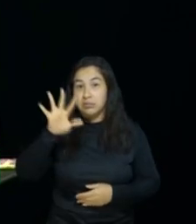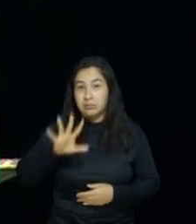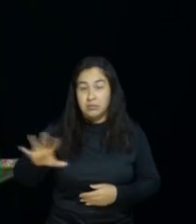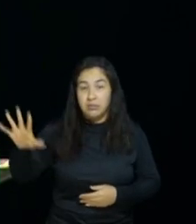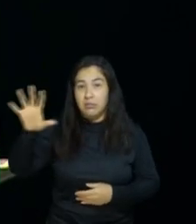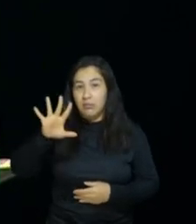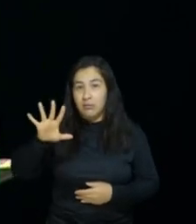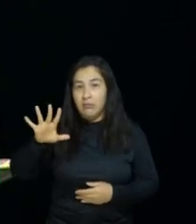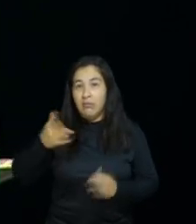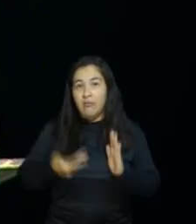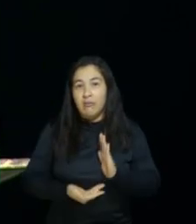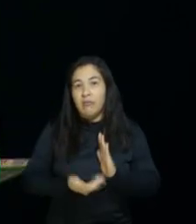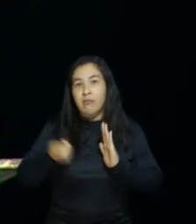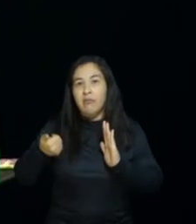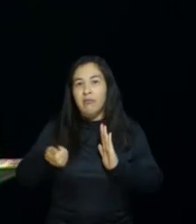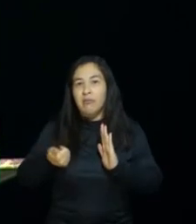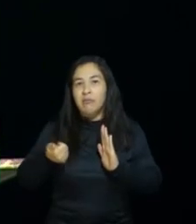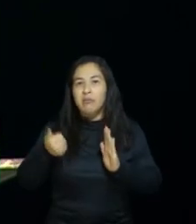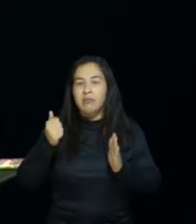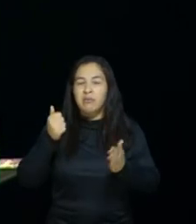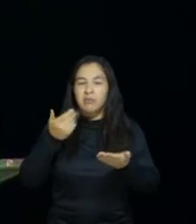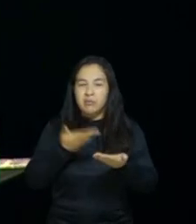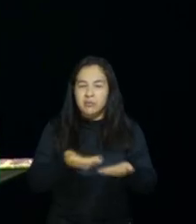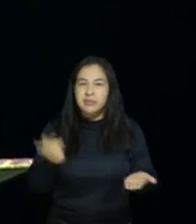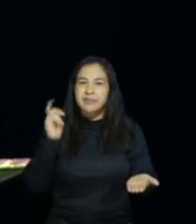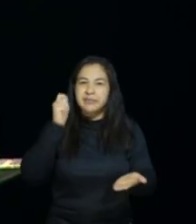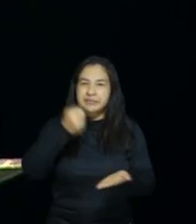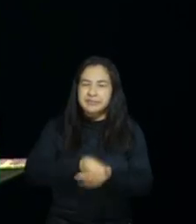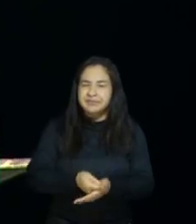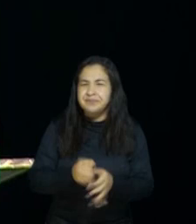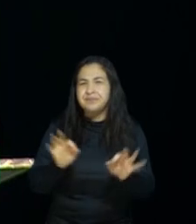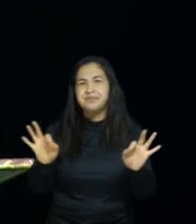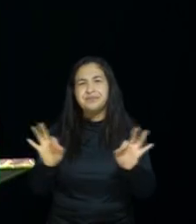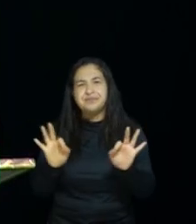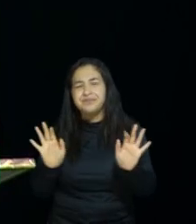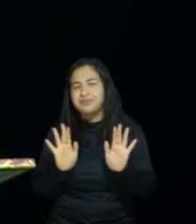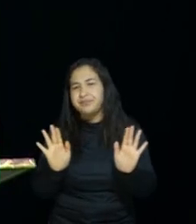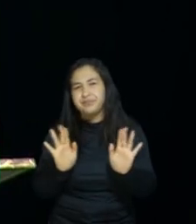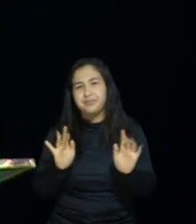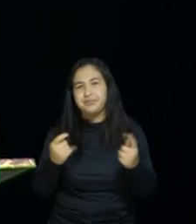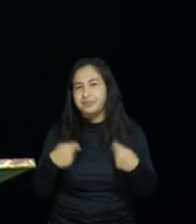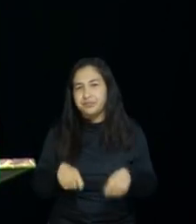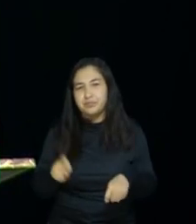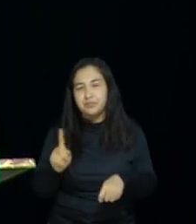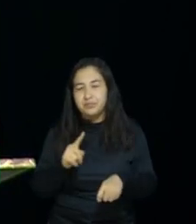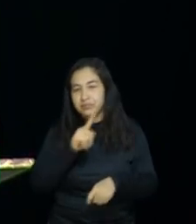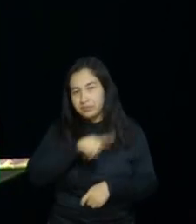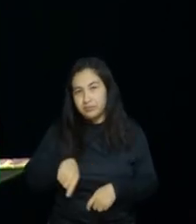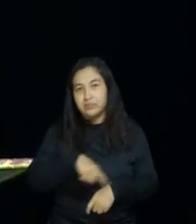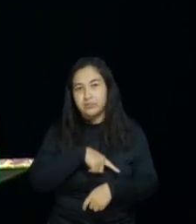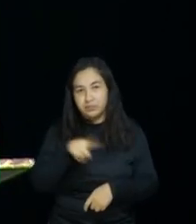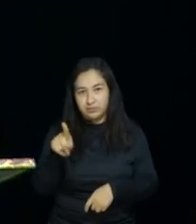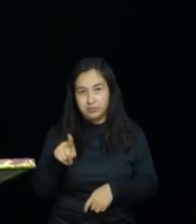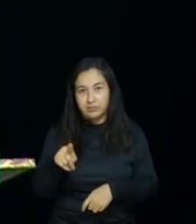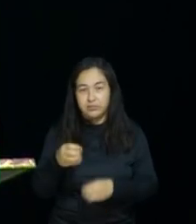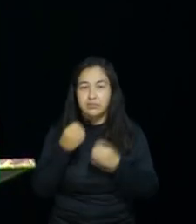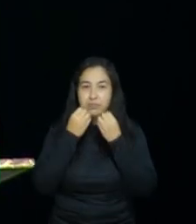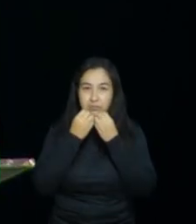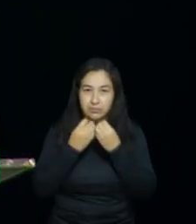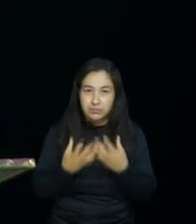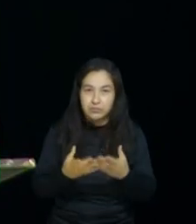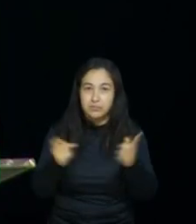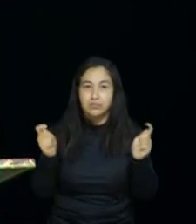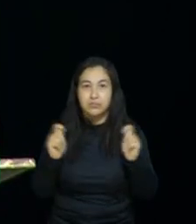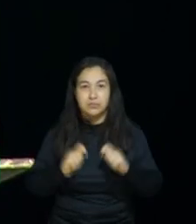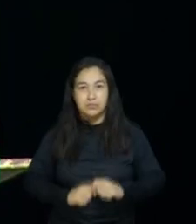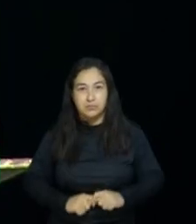eles retirem essas multas, anulem essas multas, cancelem, e que fique de bom de toda essa